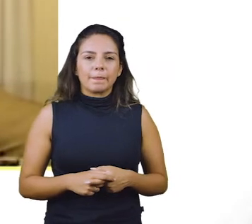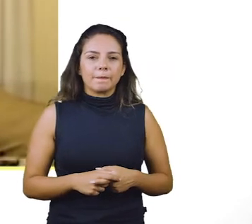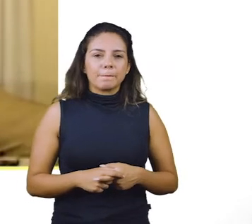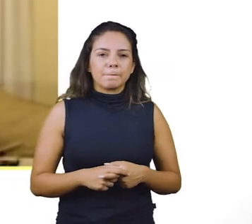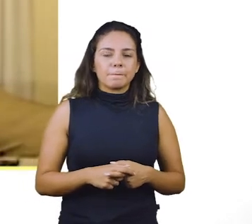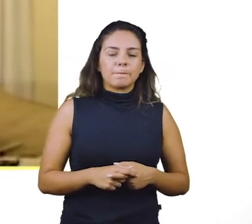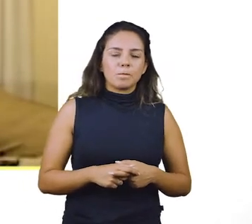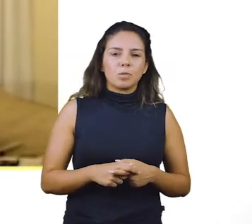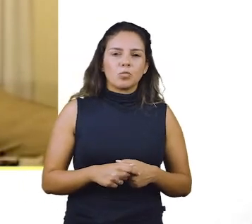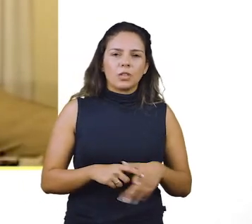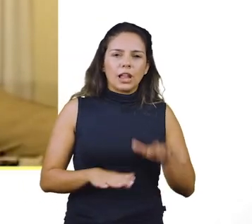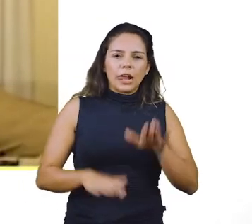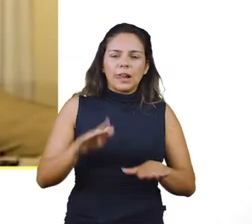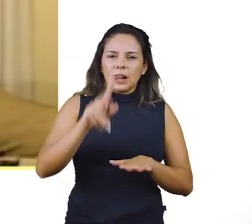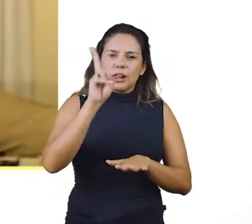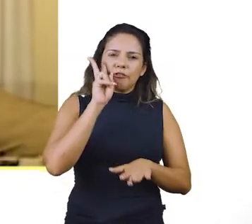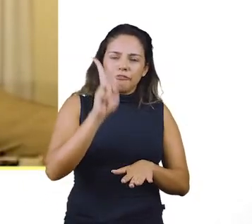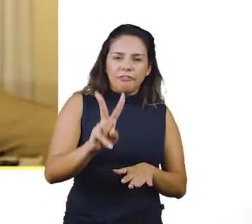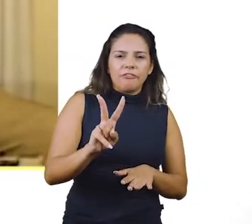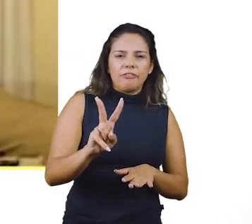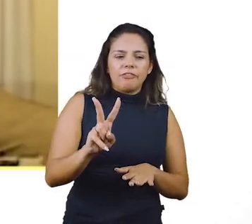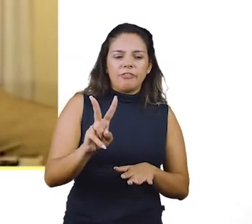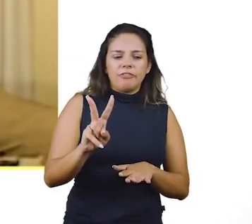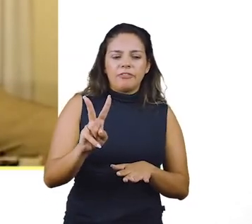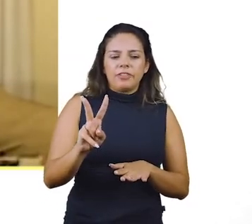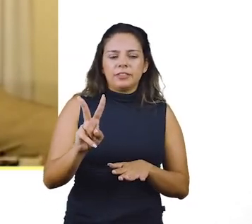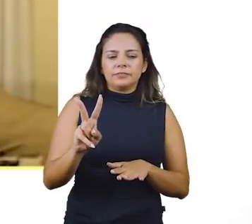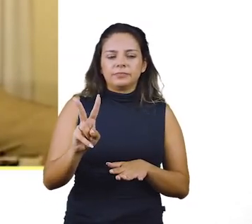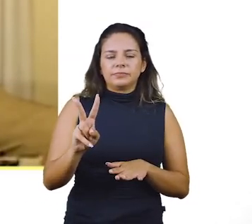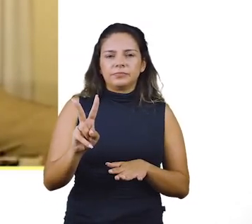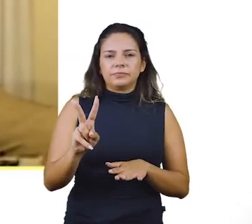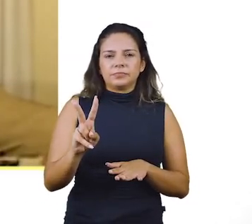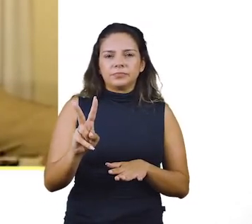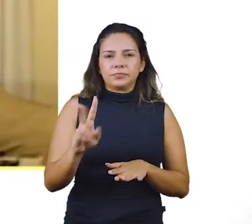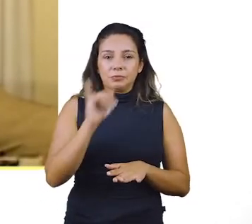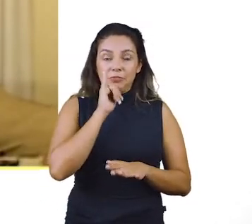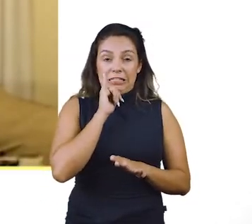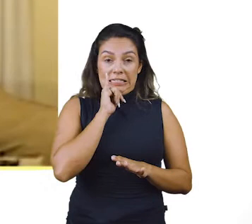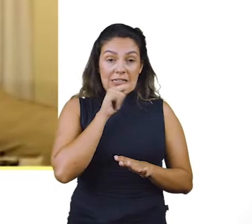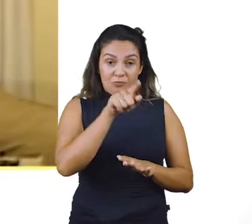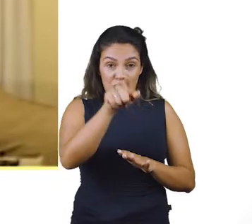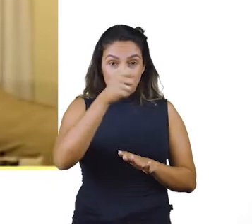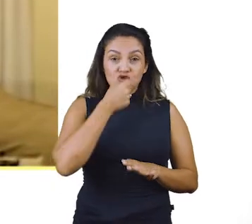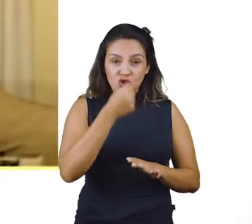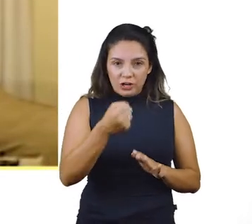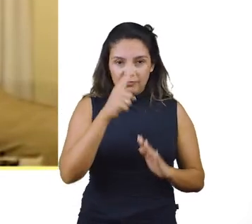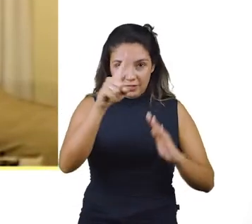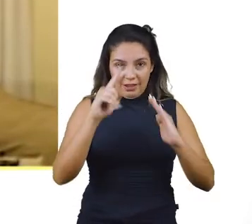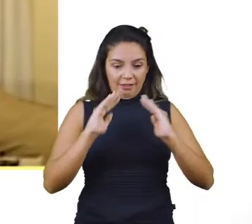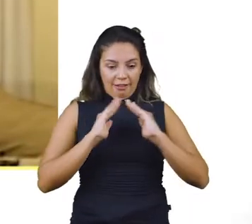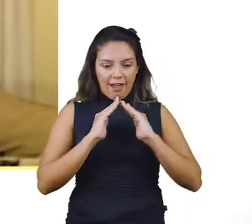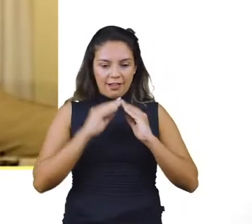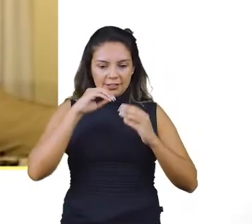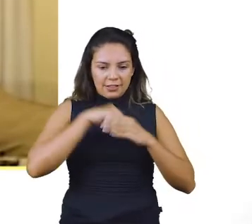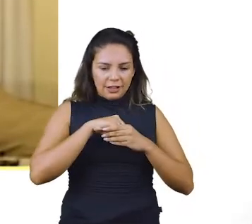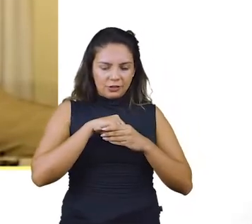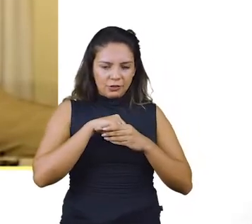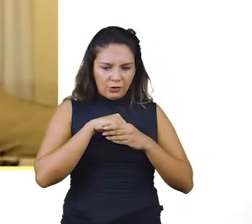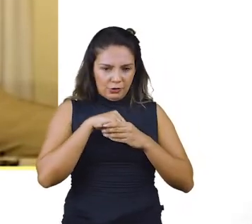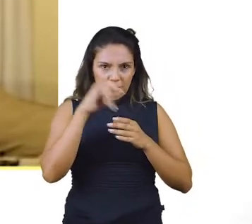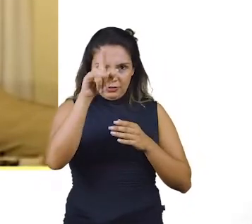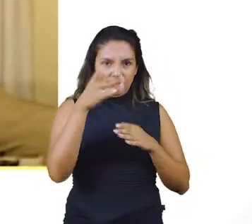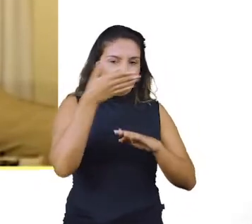está numa casa e analisa um bairro, num bairro e analisa a cidade